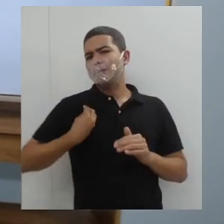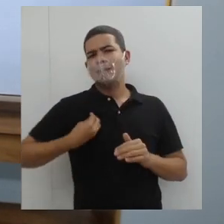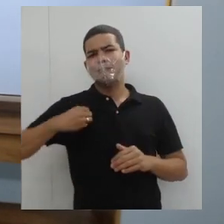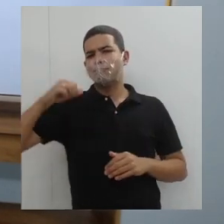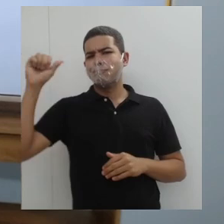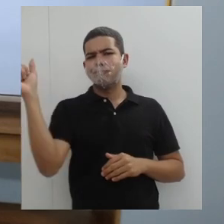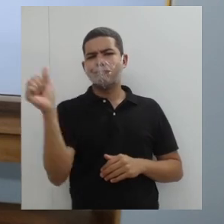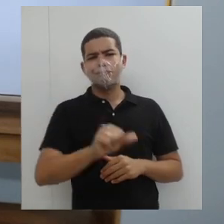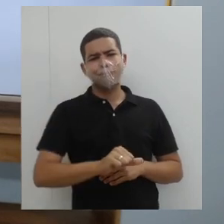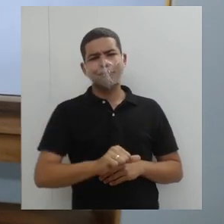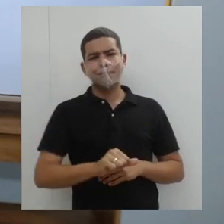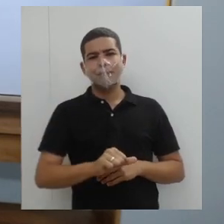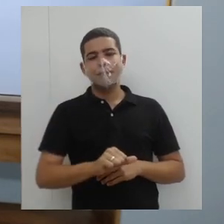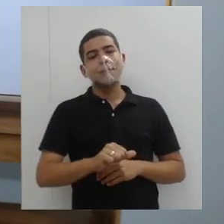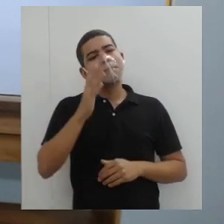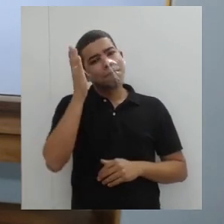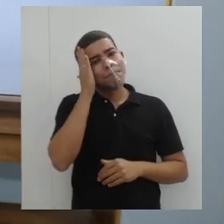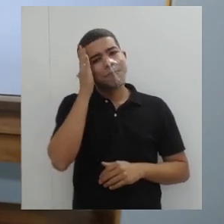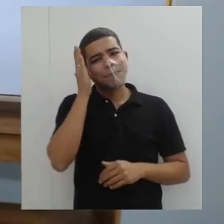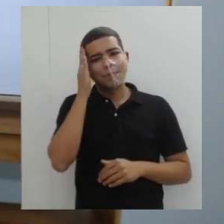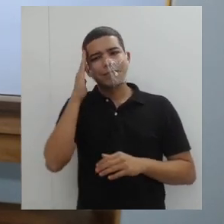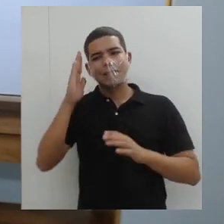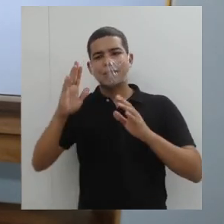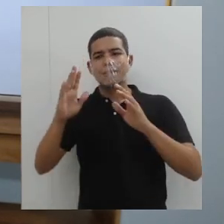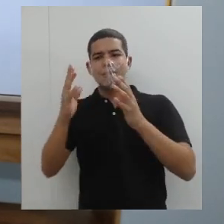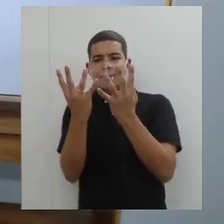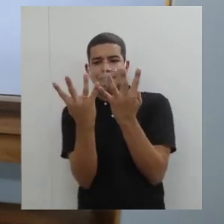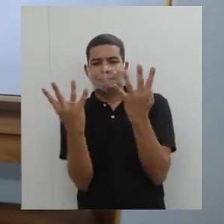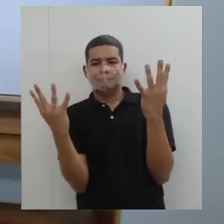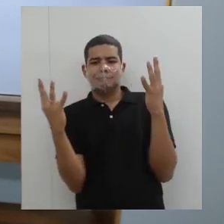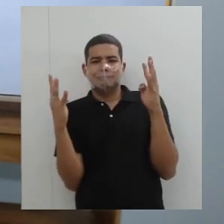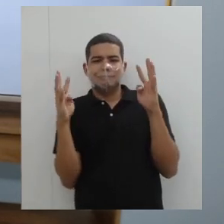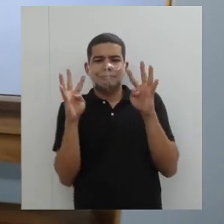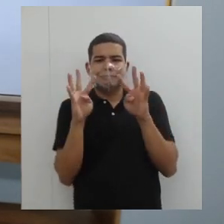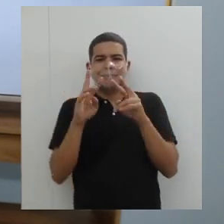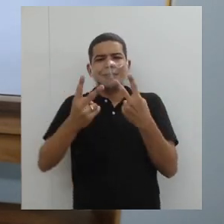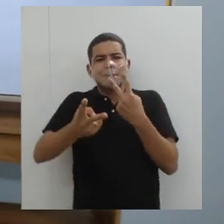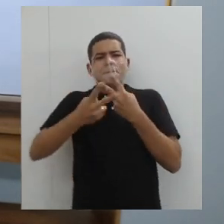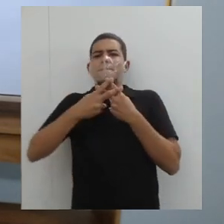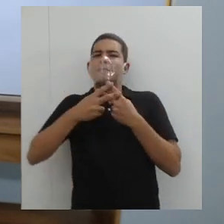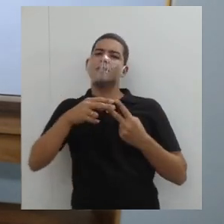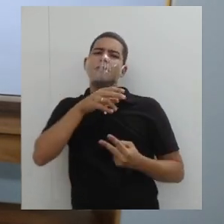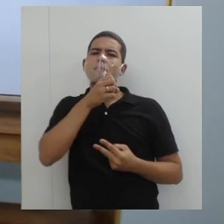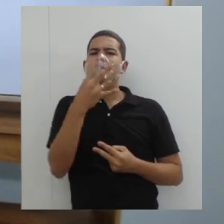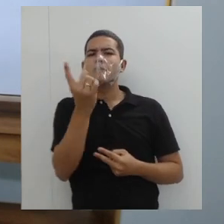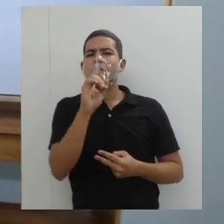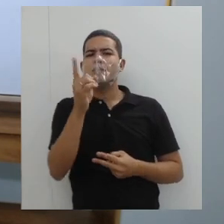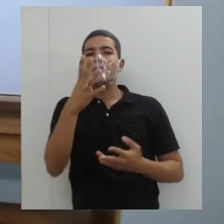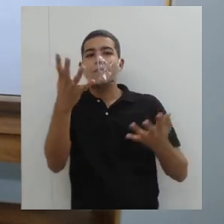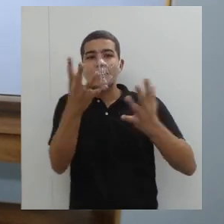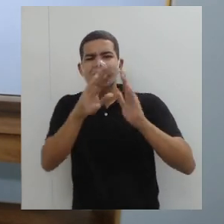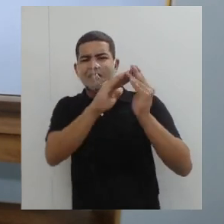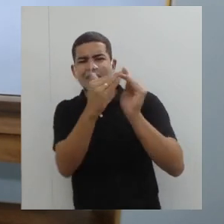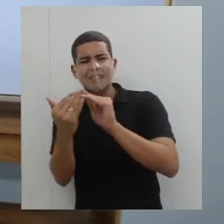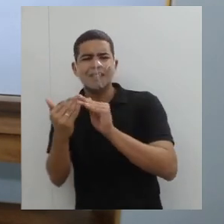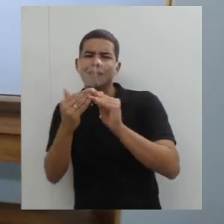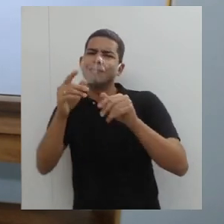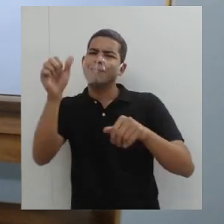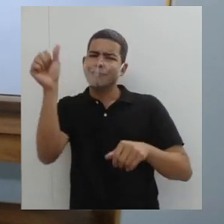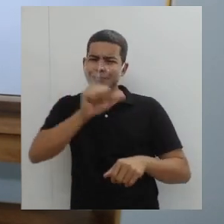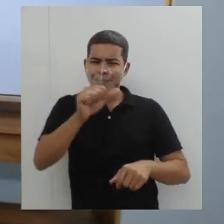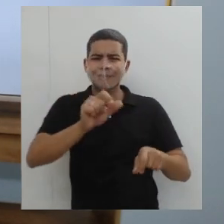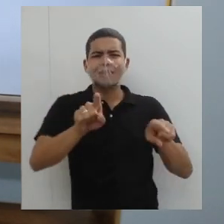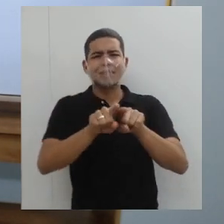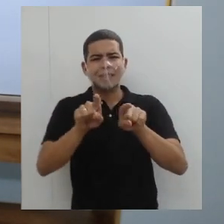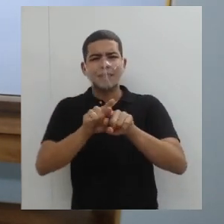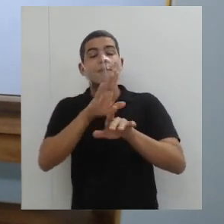melhores do que viver na senzala, mas eram condições horríveis de vida. E lembrar que essa pessoa branca, que antes tinha uma mão de obra gratuita, uma mão de obra